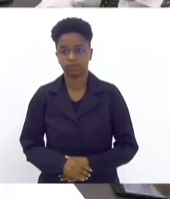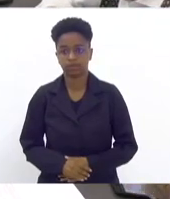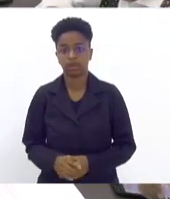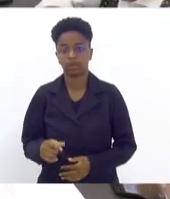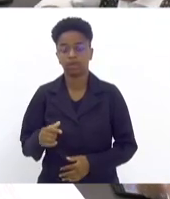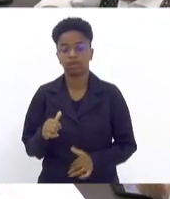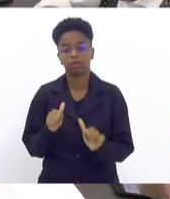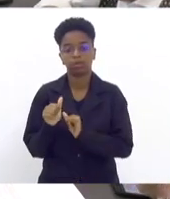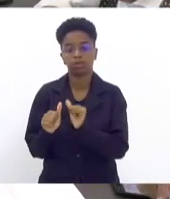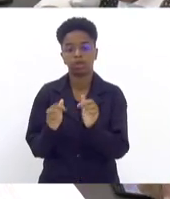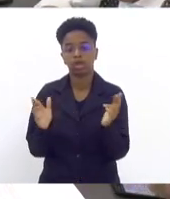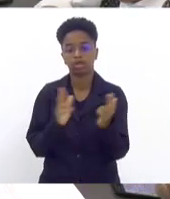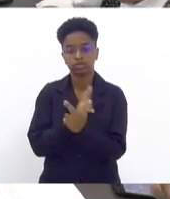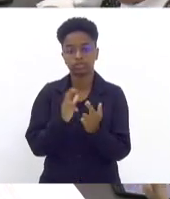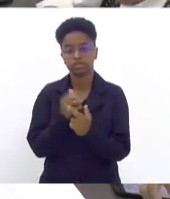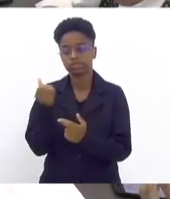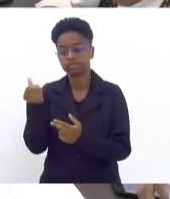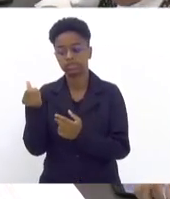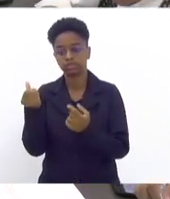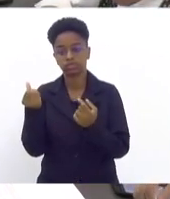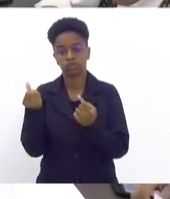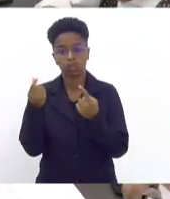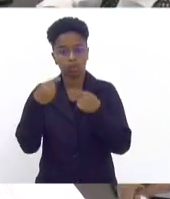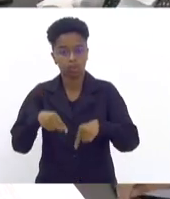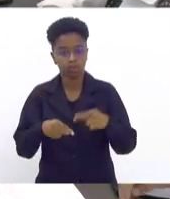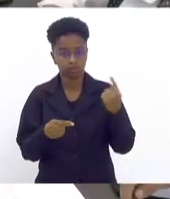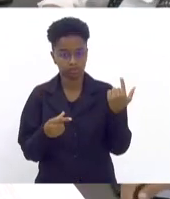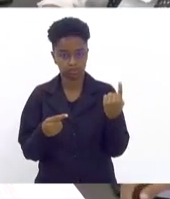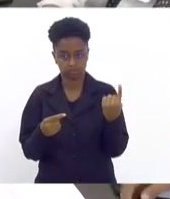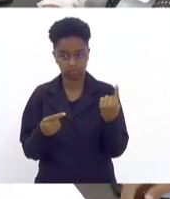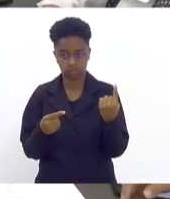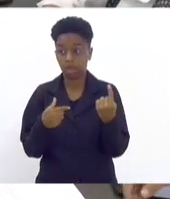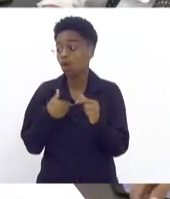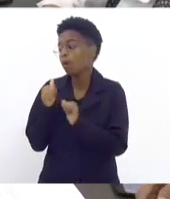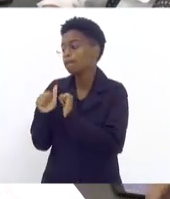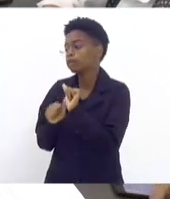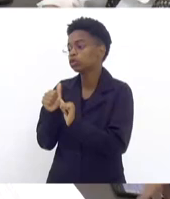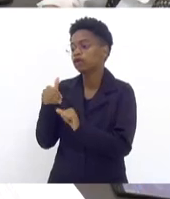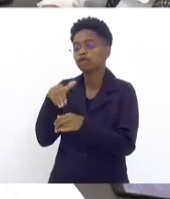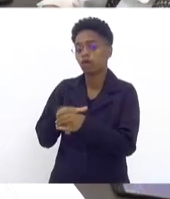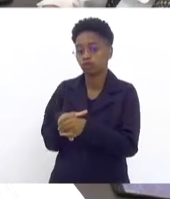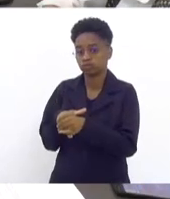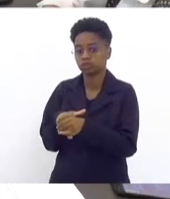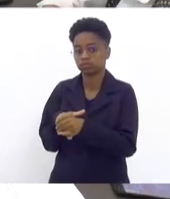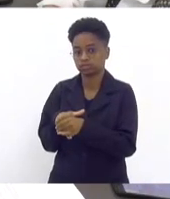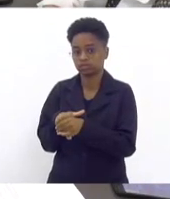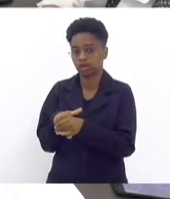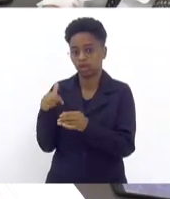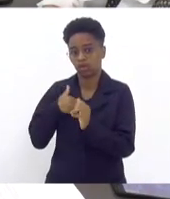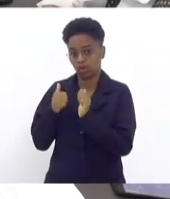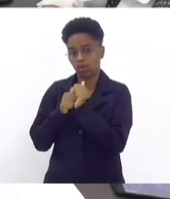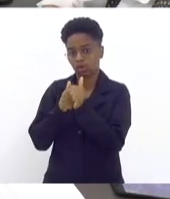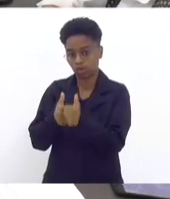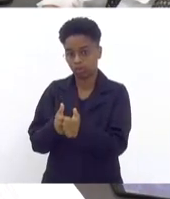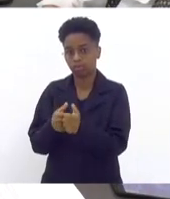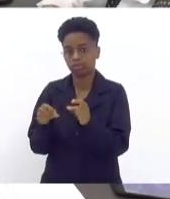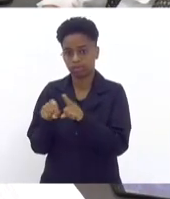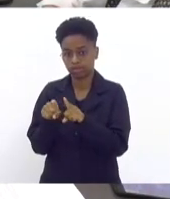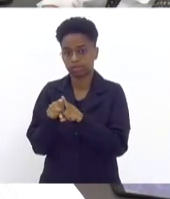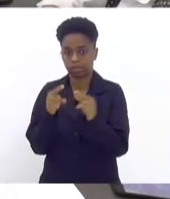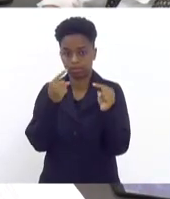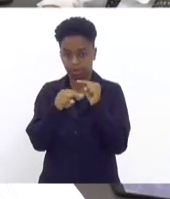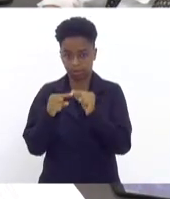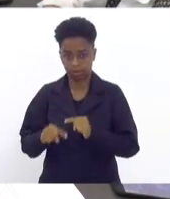por 6-1. Senhor presidente, eu vou alterar o meu voto para acompanhar Então,